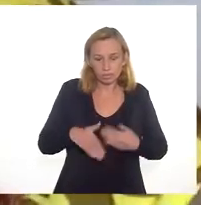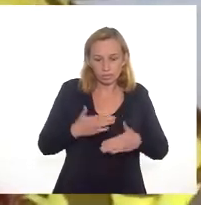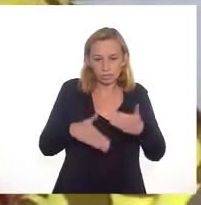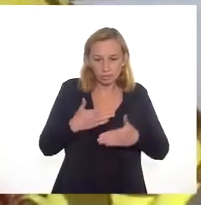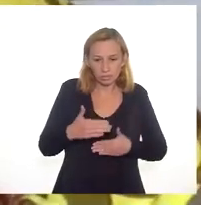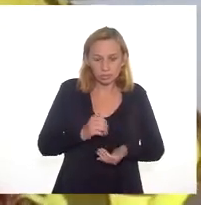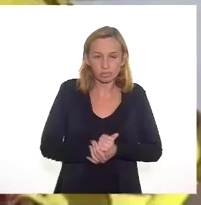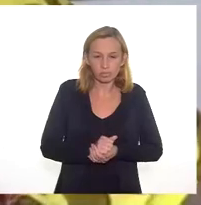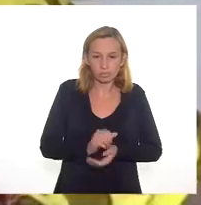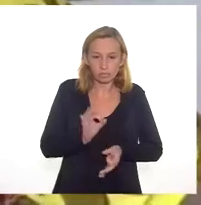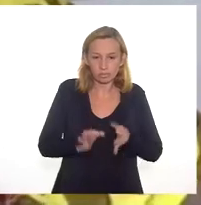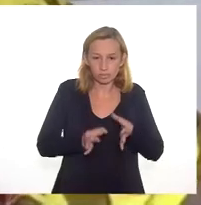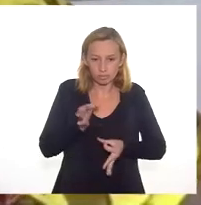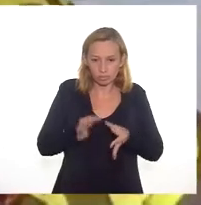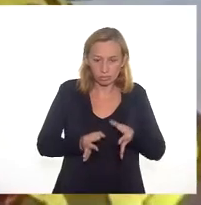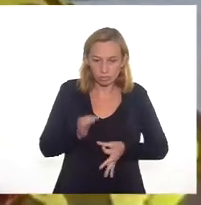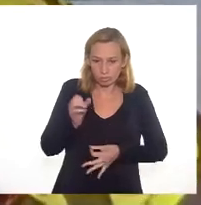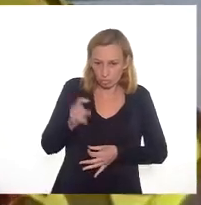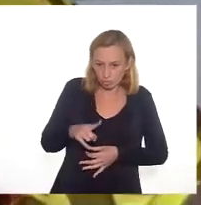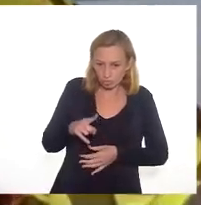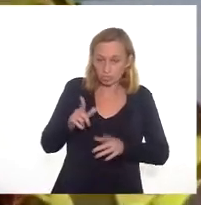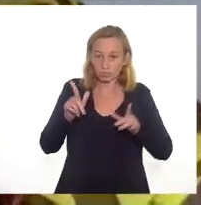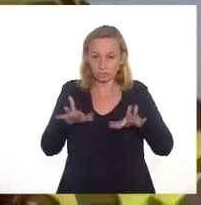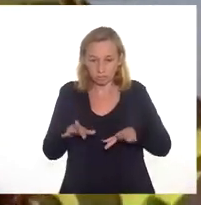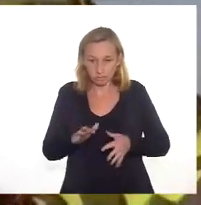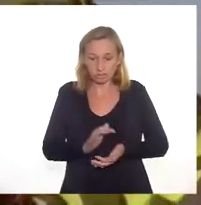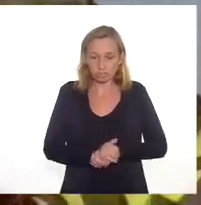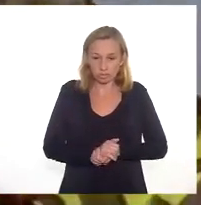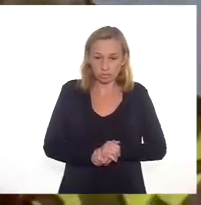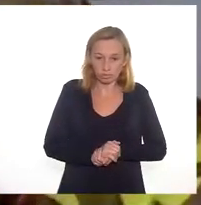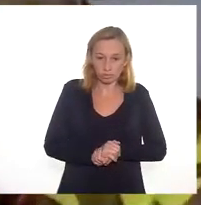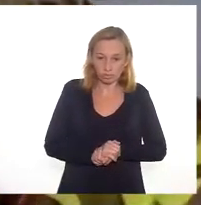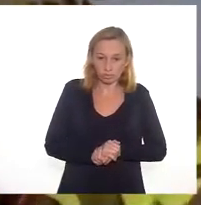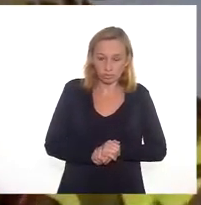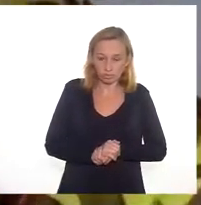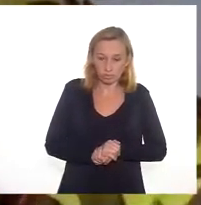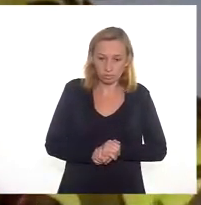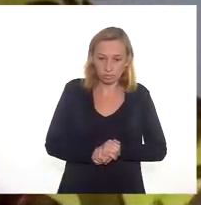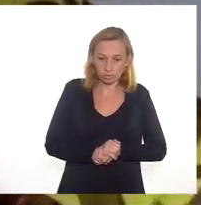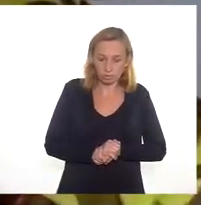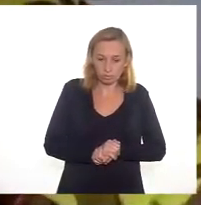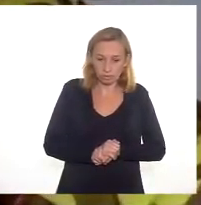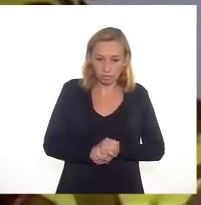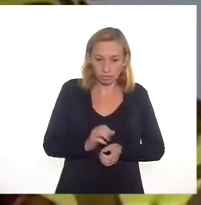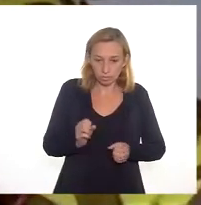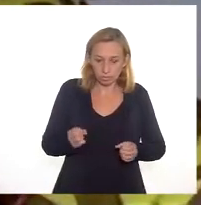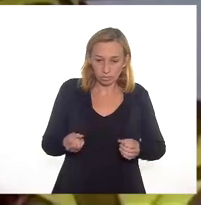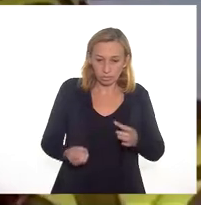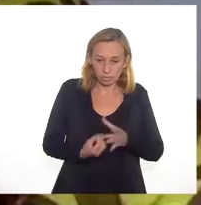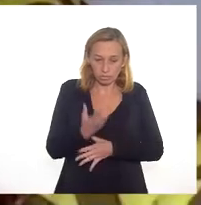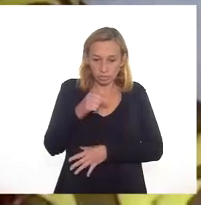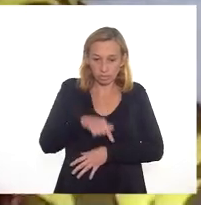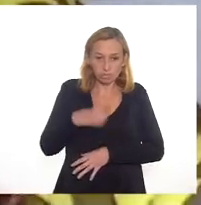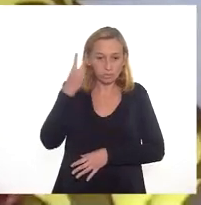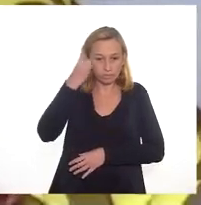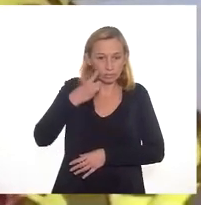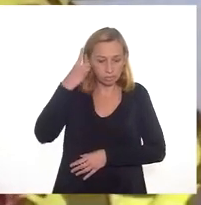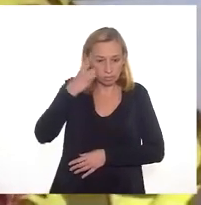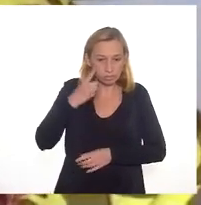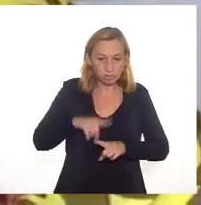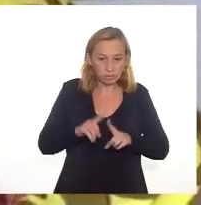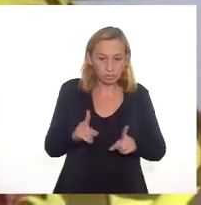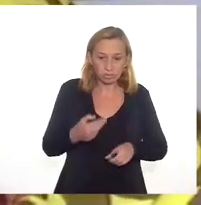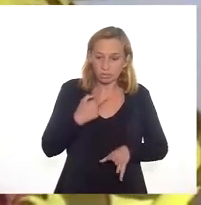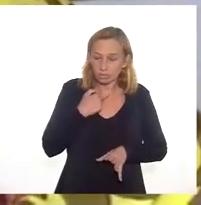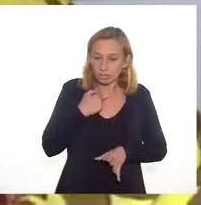de juíza, que é algo diferente, né, do que a gente constrói aqui como deputada, mas